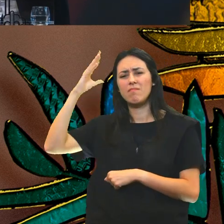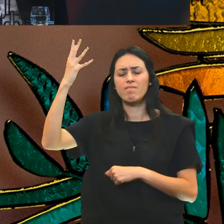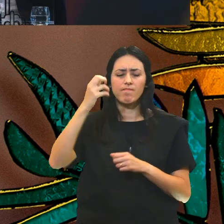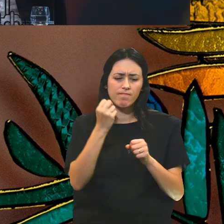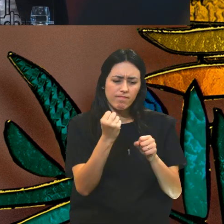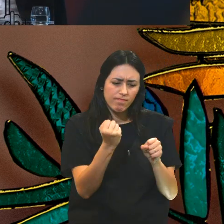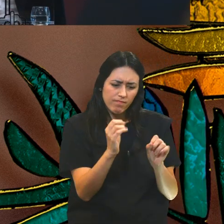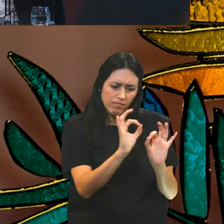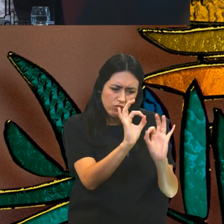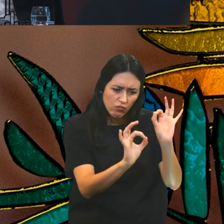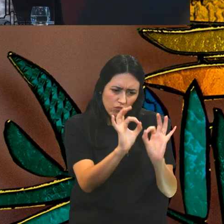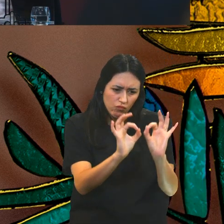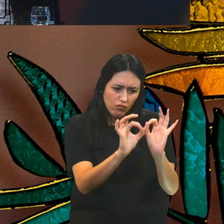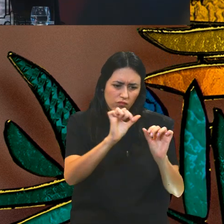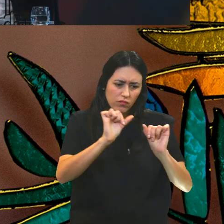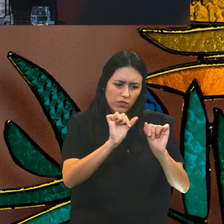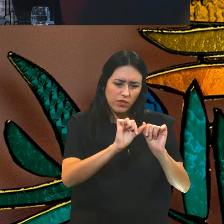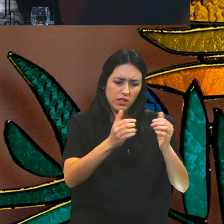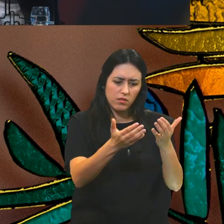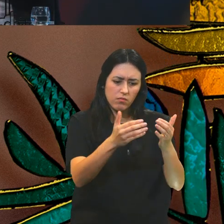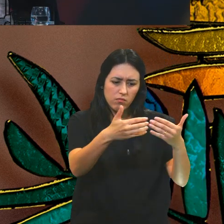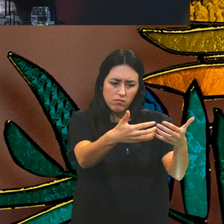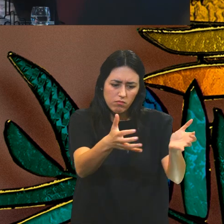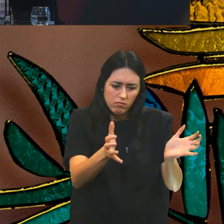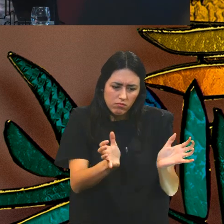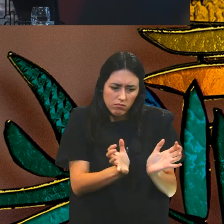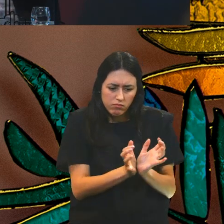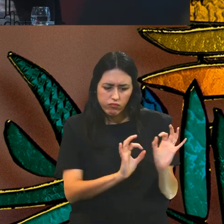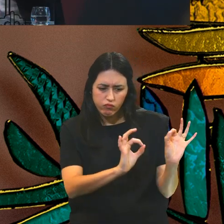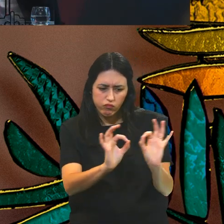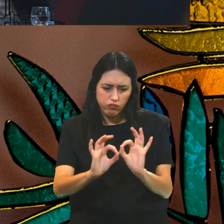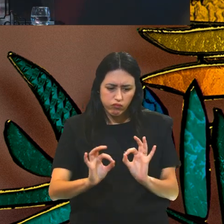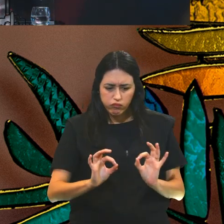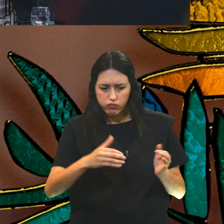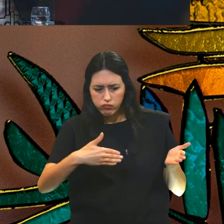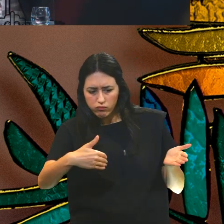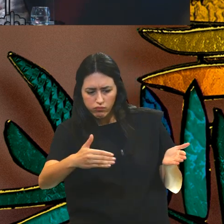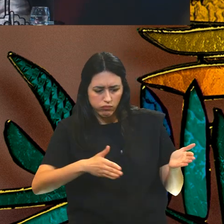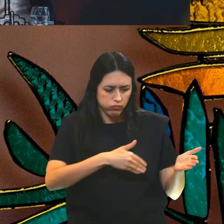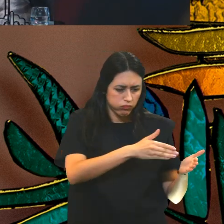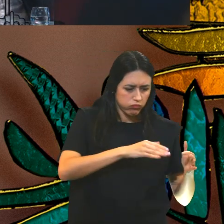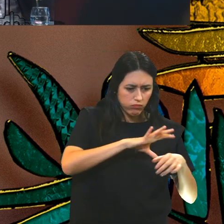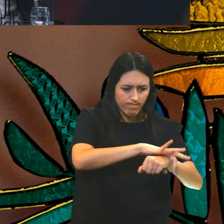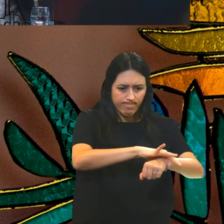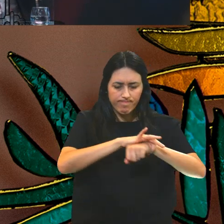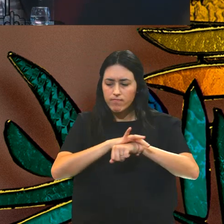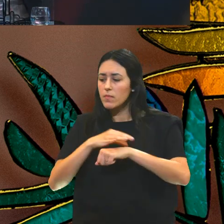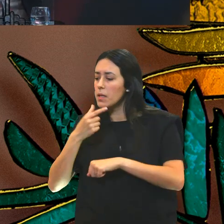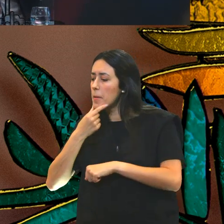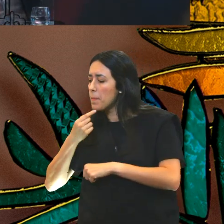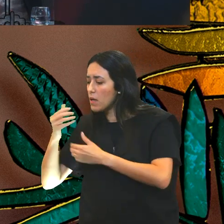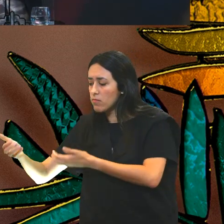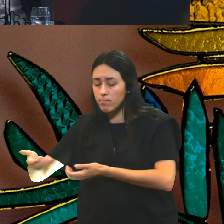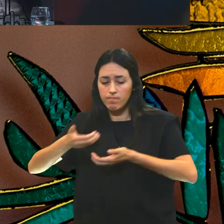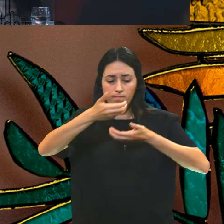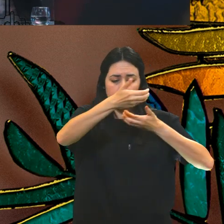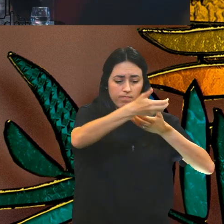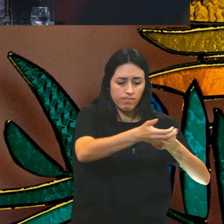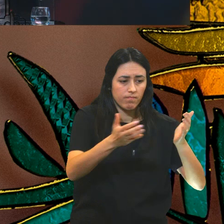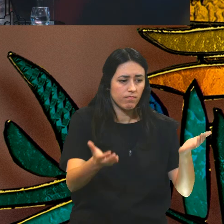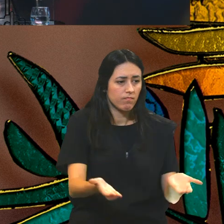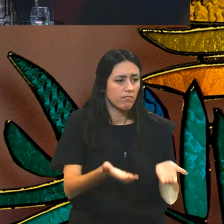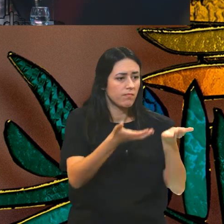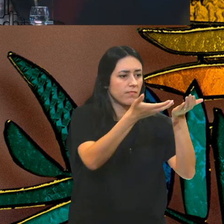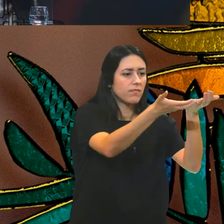piche, tapou os buracos com betume e piche, e pôs nela o menino, e deixou a cesta entre os juncos na beira do